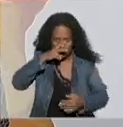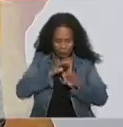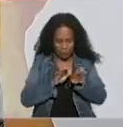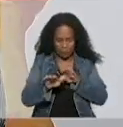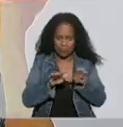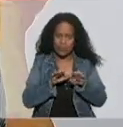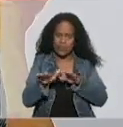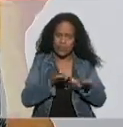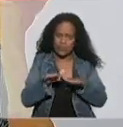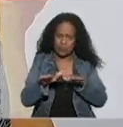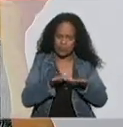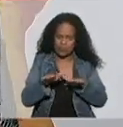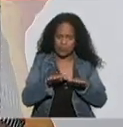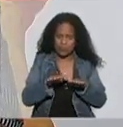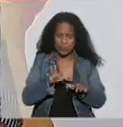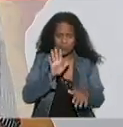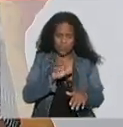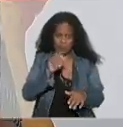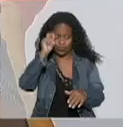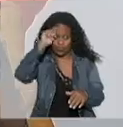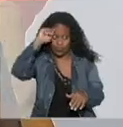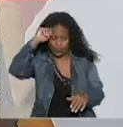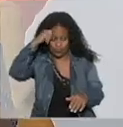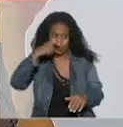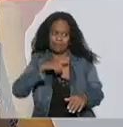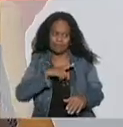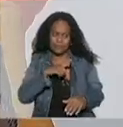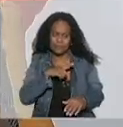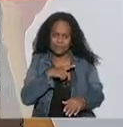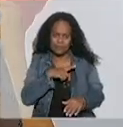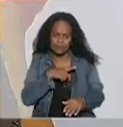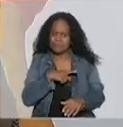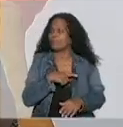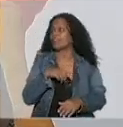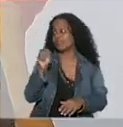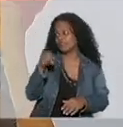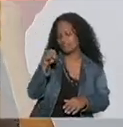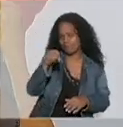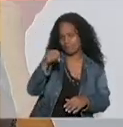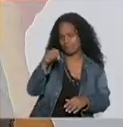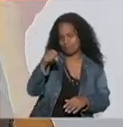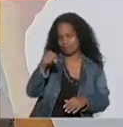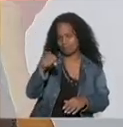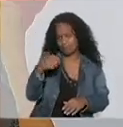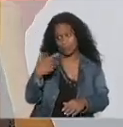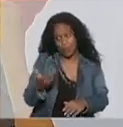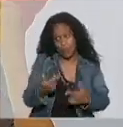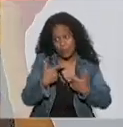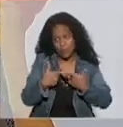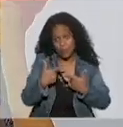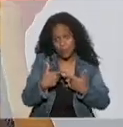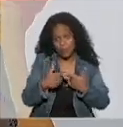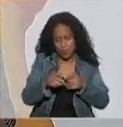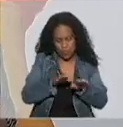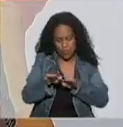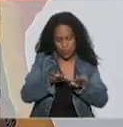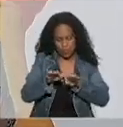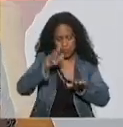em relação ao fenótipo negro. Já o indígena é sublimado dentro da sociedade por um falso discurso